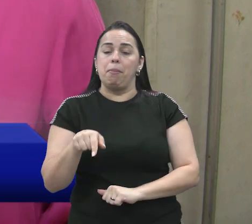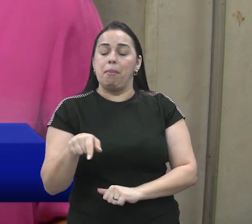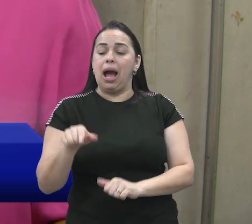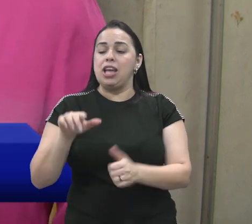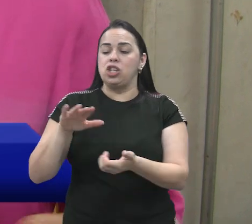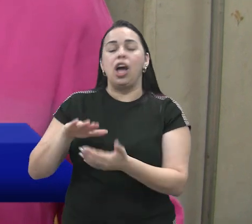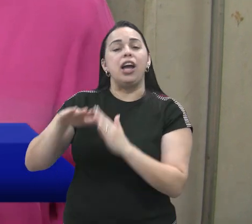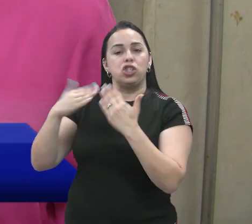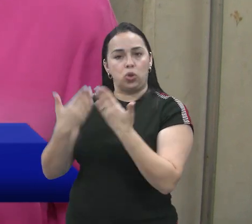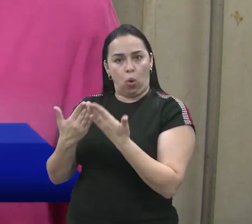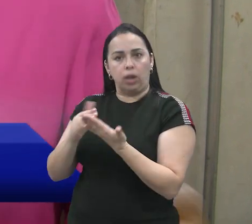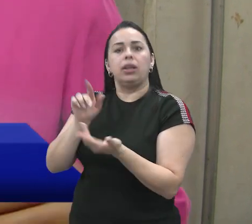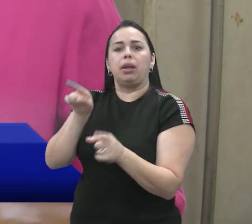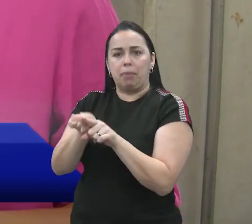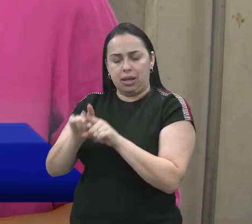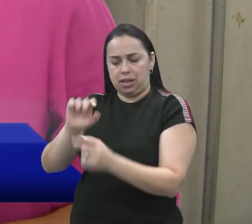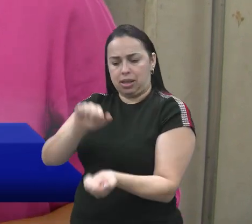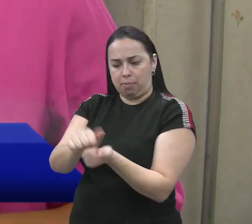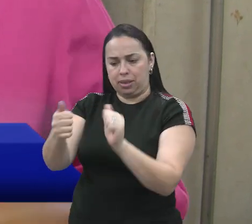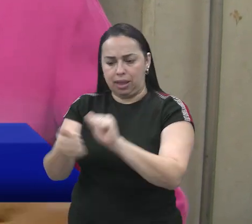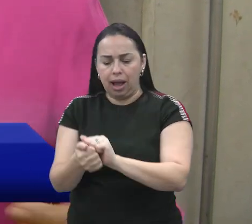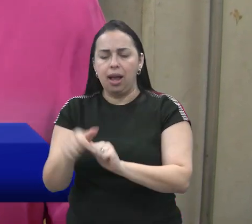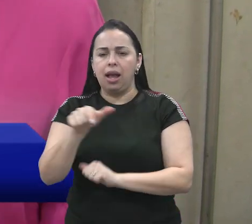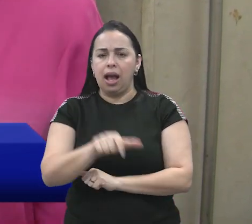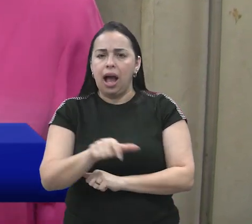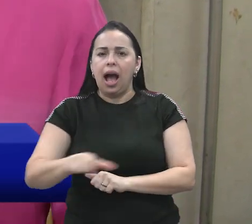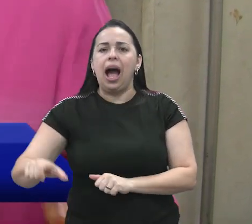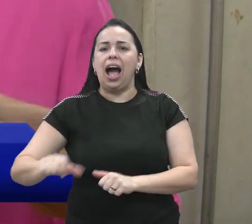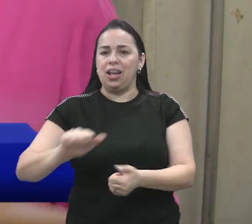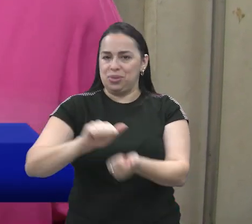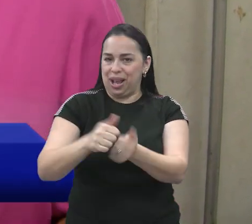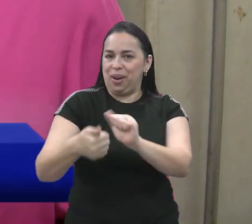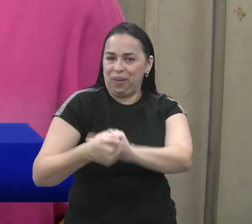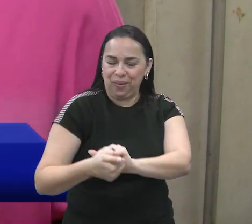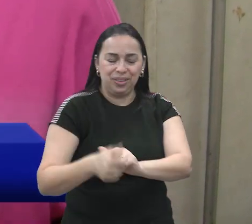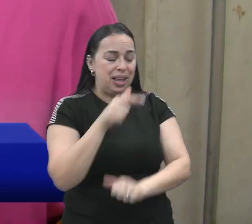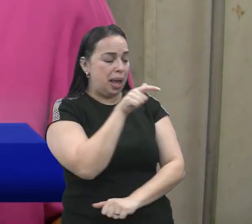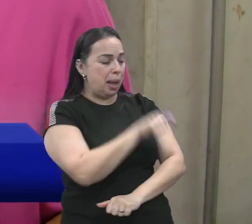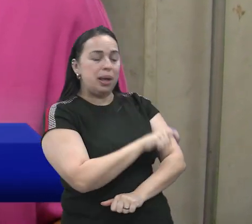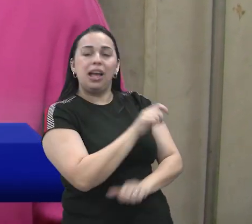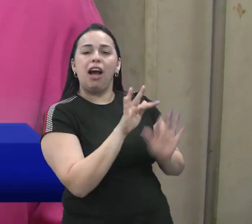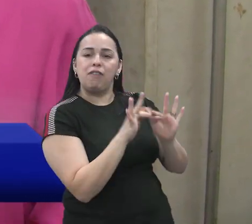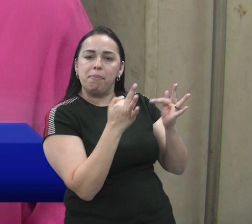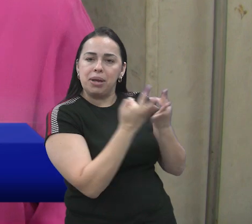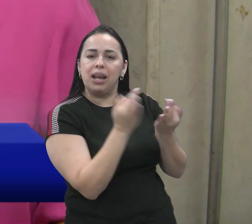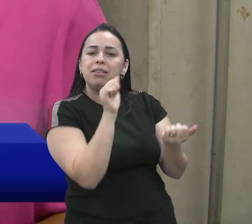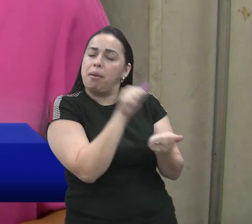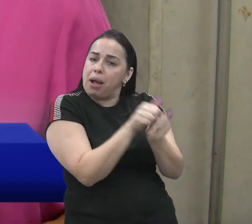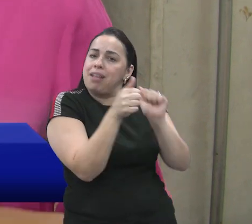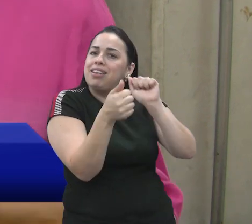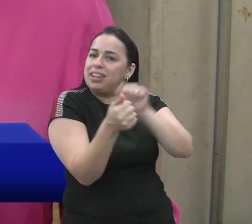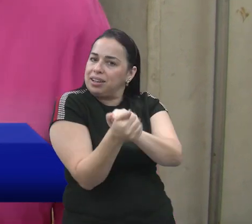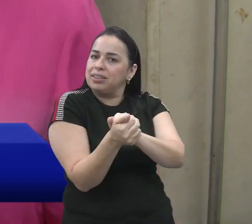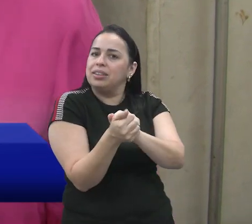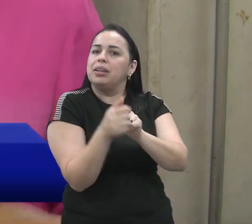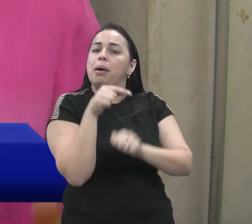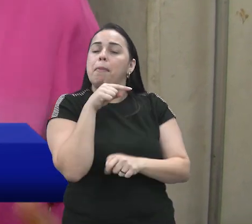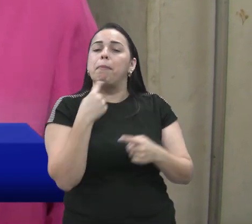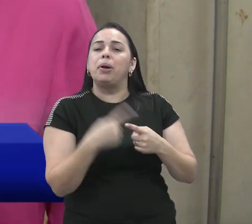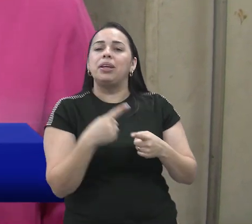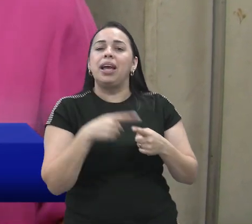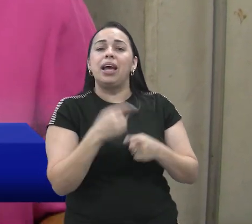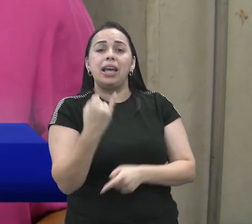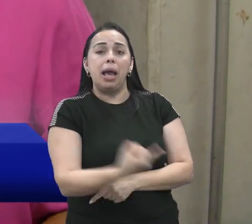é adaptação para os dois lados, para a escola, para a criança e, sobretudo, para a mãe, né, que a gente sabe que é a que mais cuida, que está